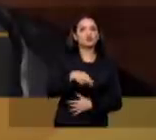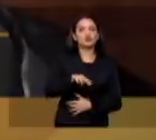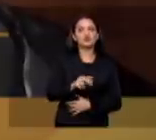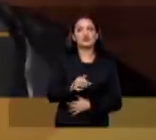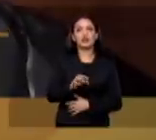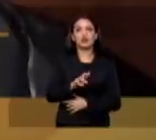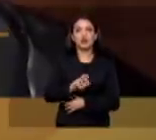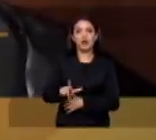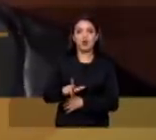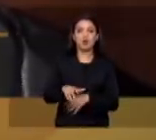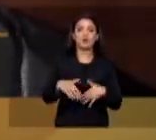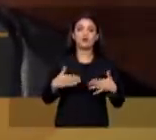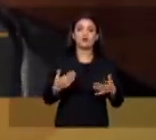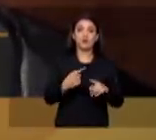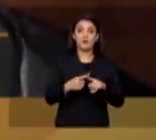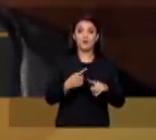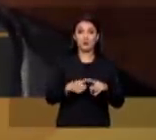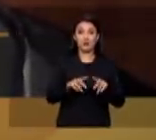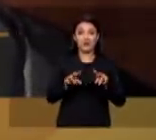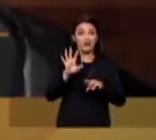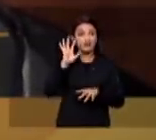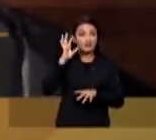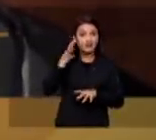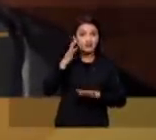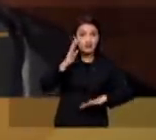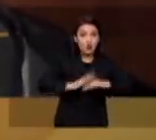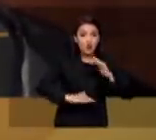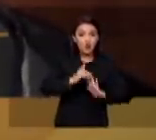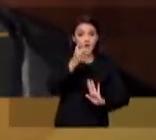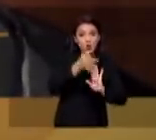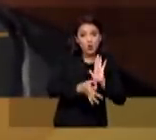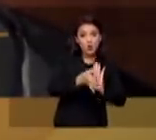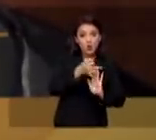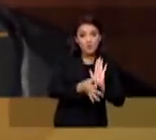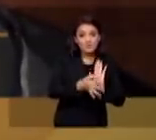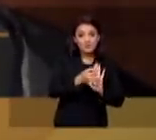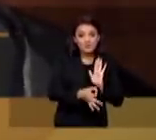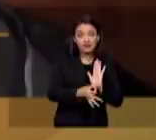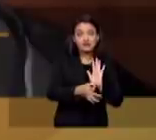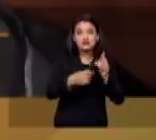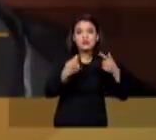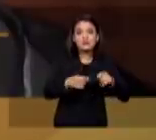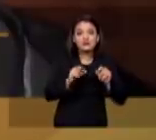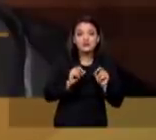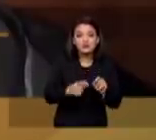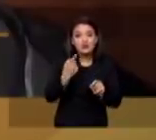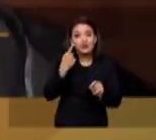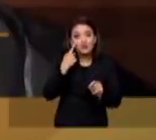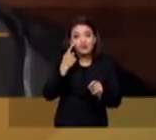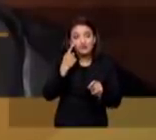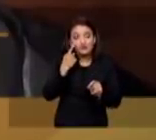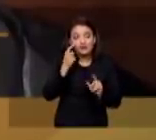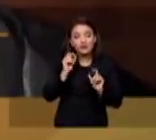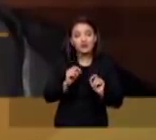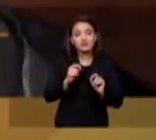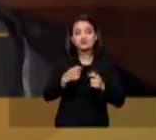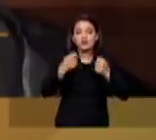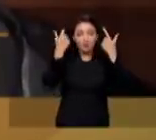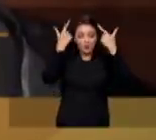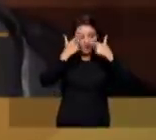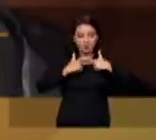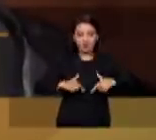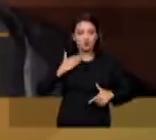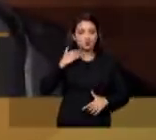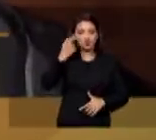que a definição da competência é pressuposto da aferição da imparcialidade subjetiva